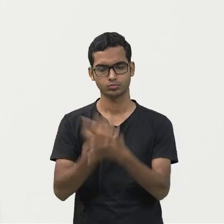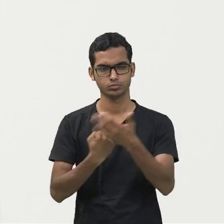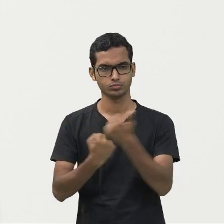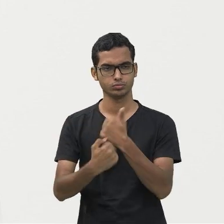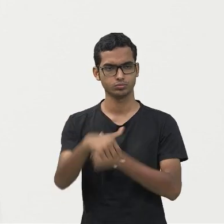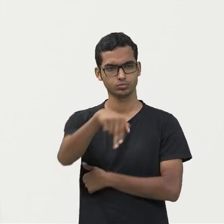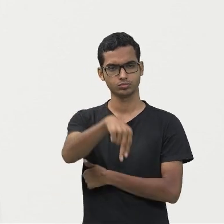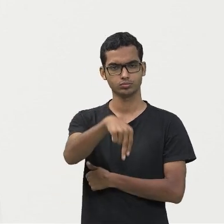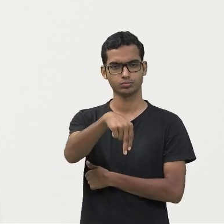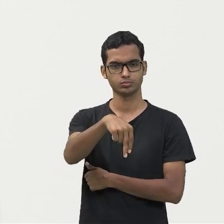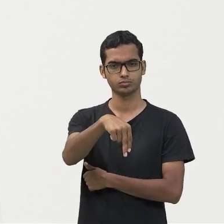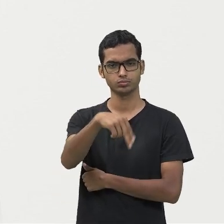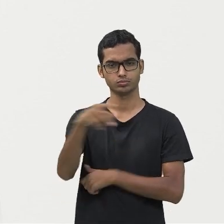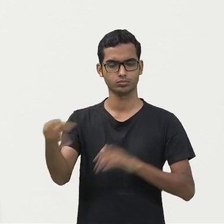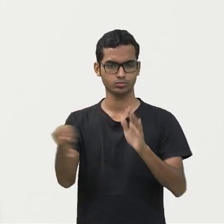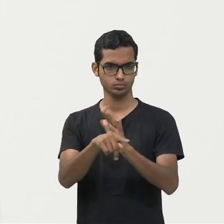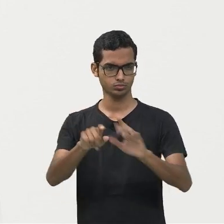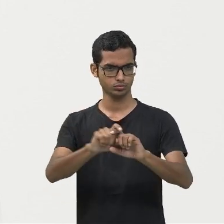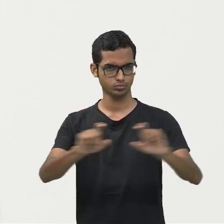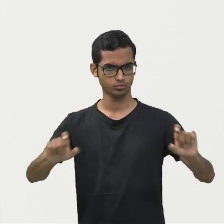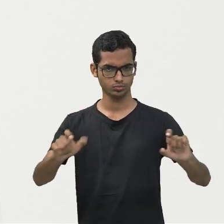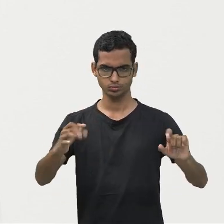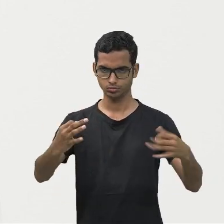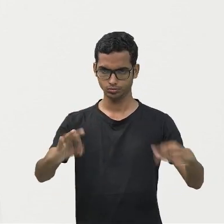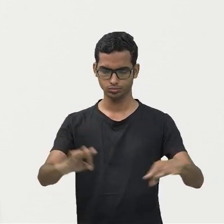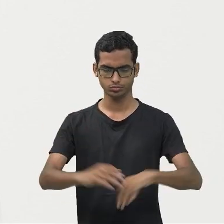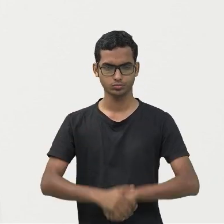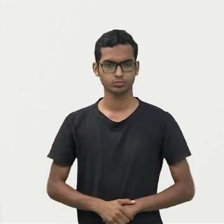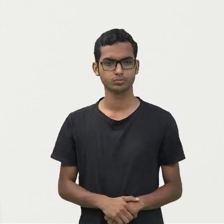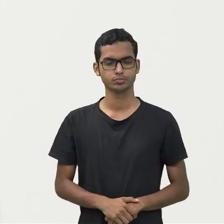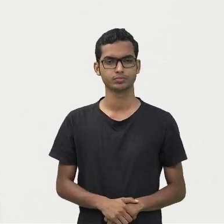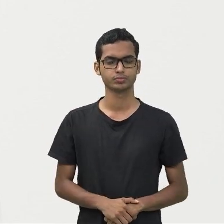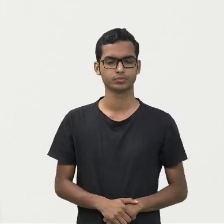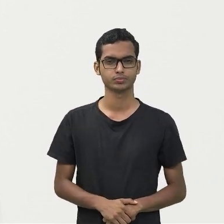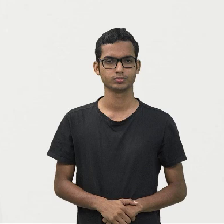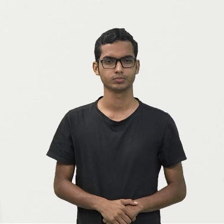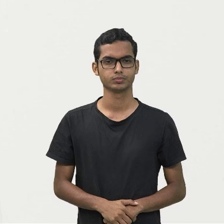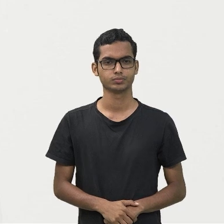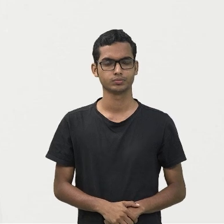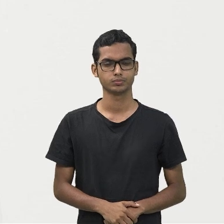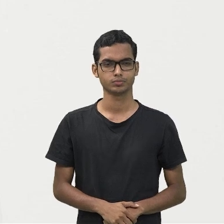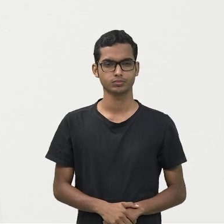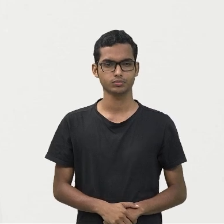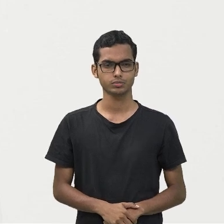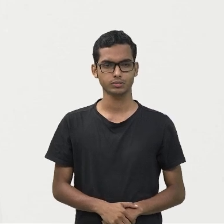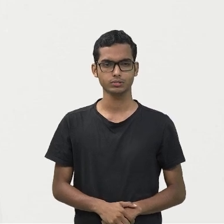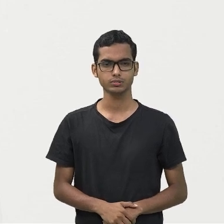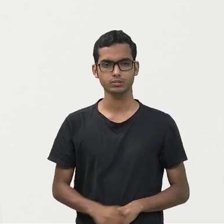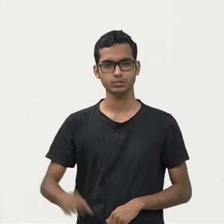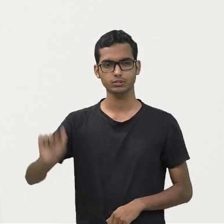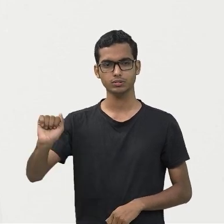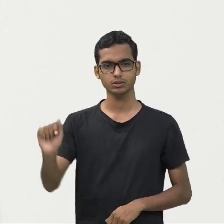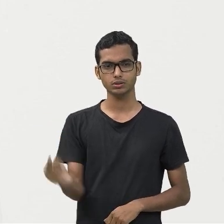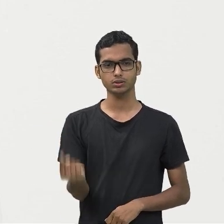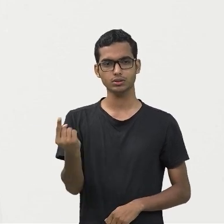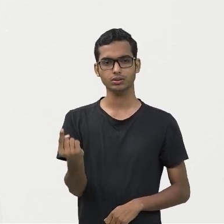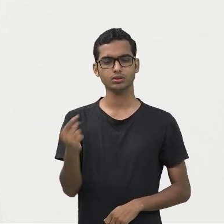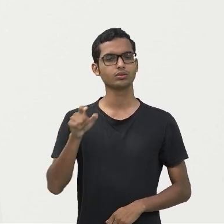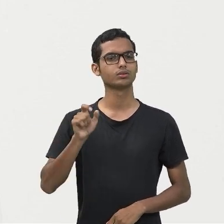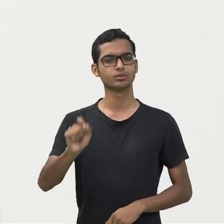na nossa fórmula, tá? Então vamos fazer aqui no cantinho. O A1 vai ser